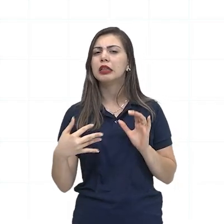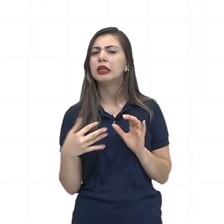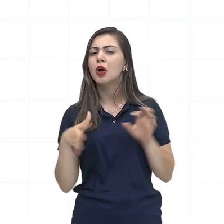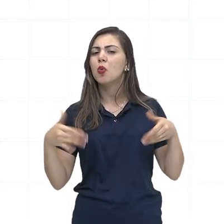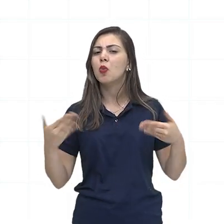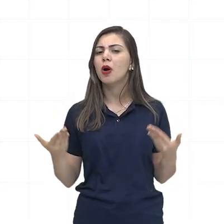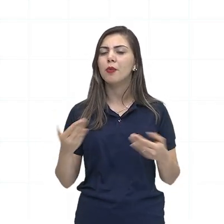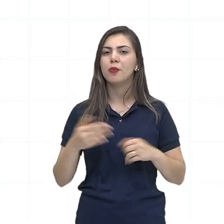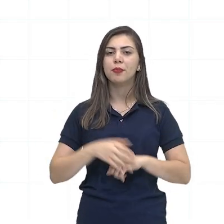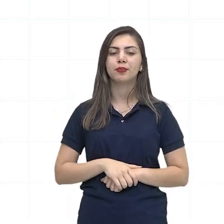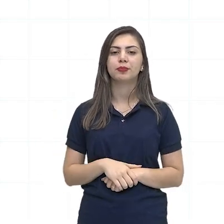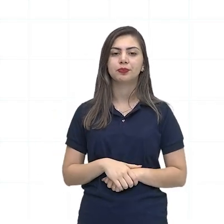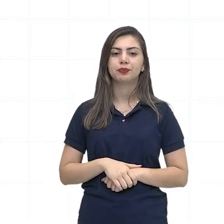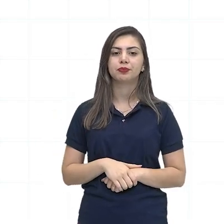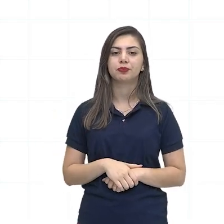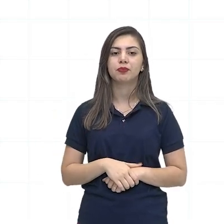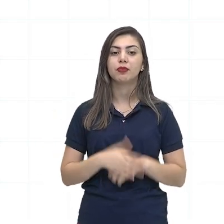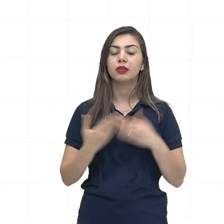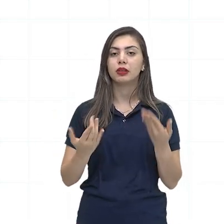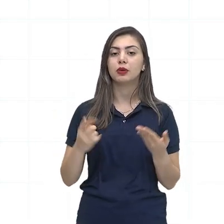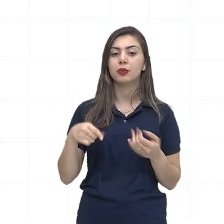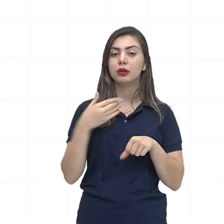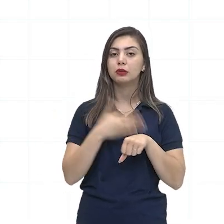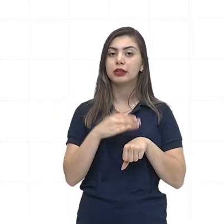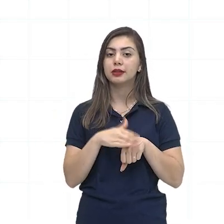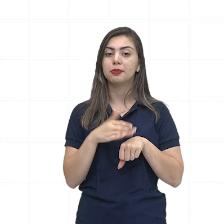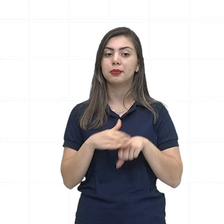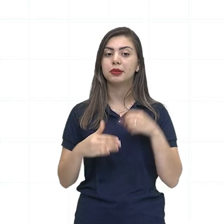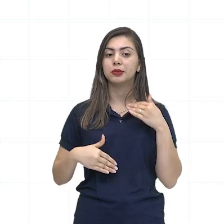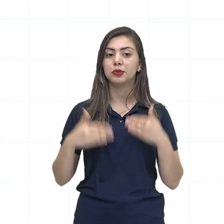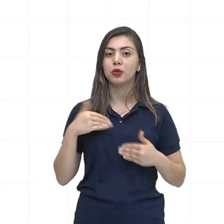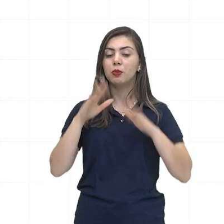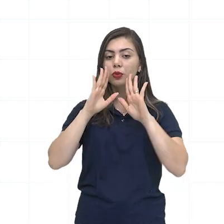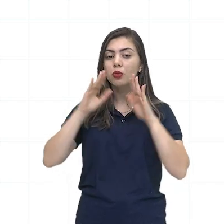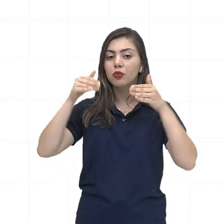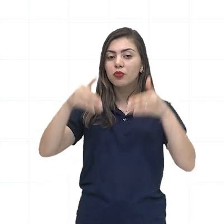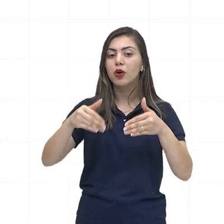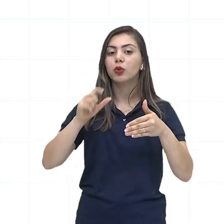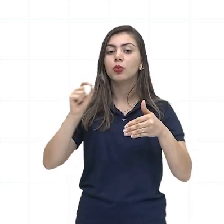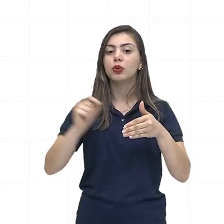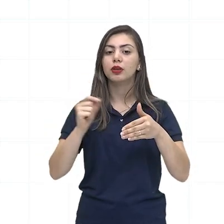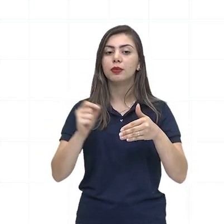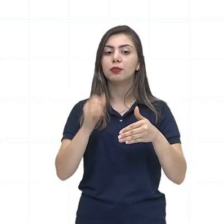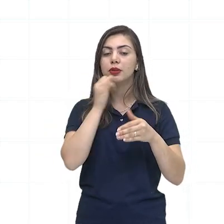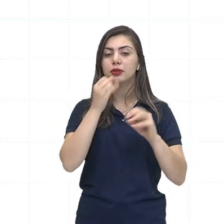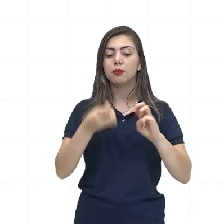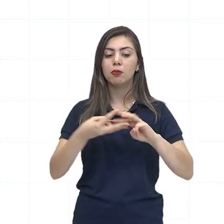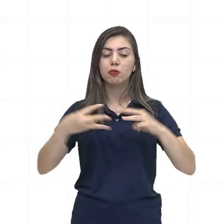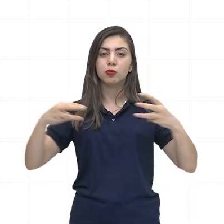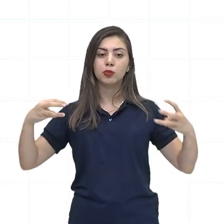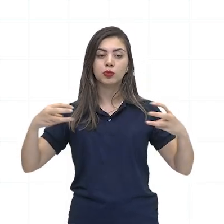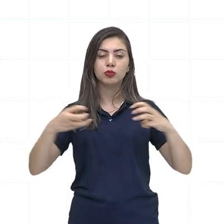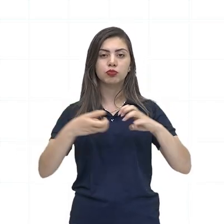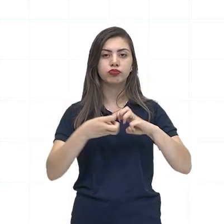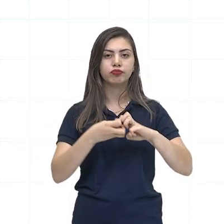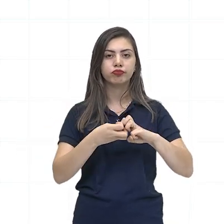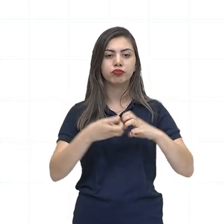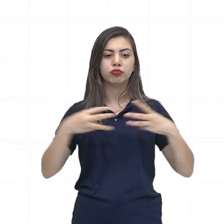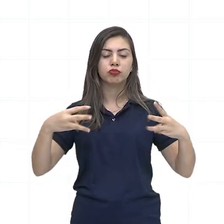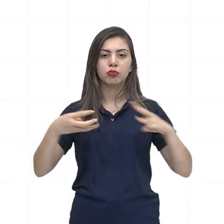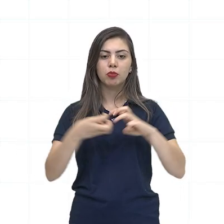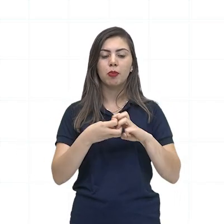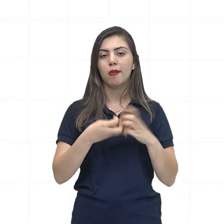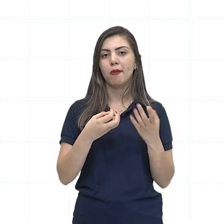é a característica dessa ginástica localizada? É uma forma de exercício físico focado em trabalhar grupos